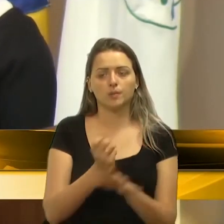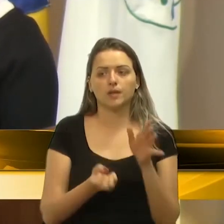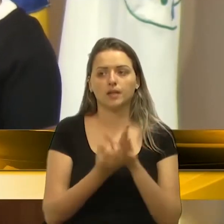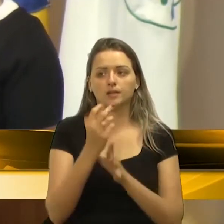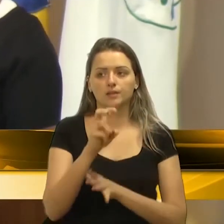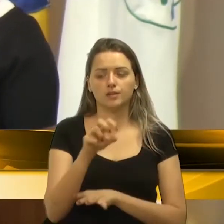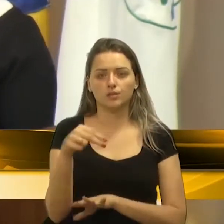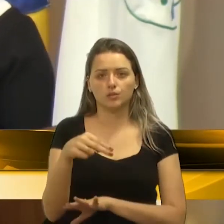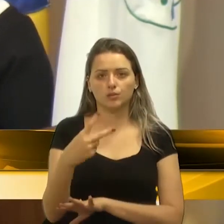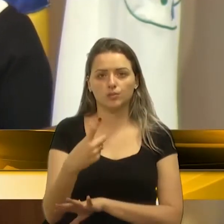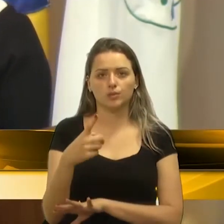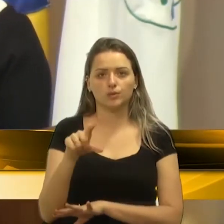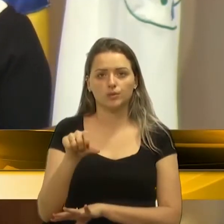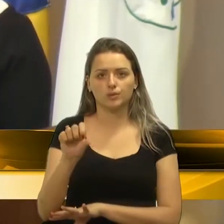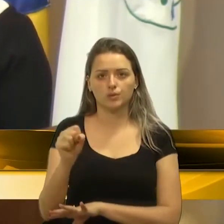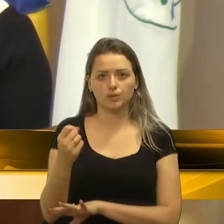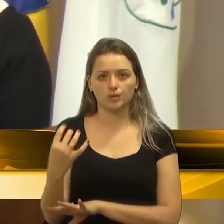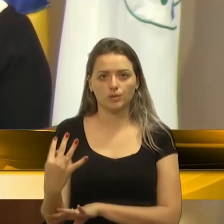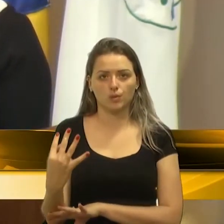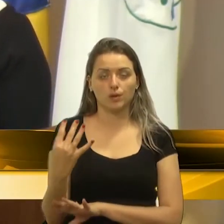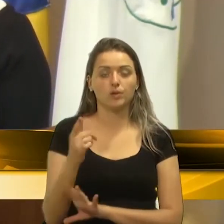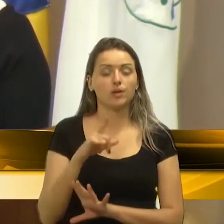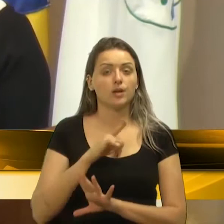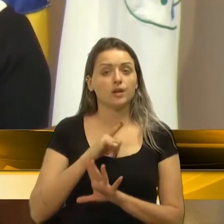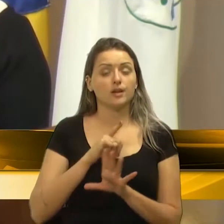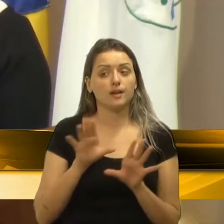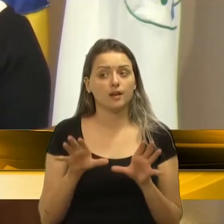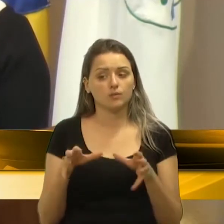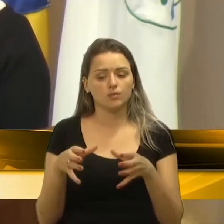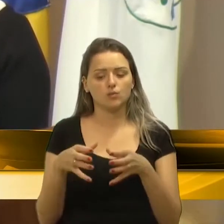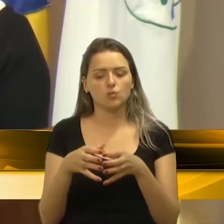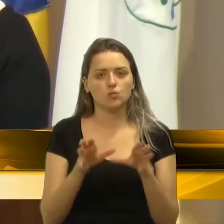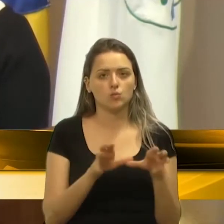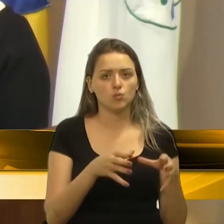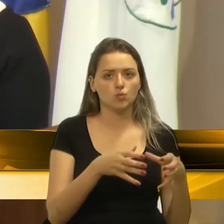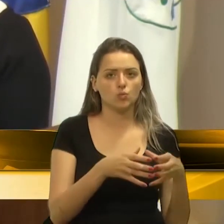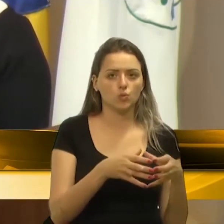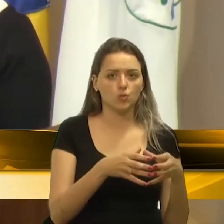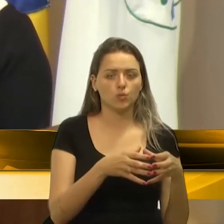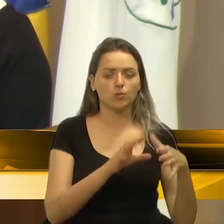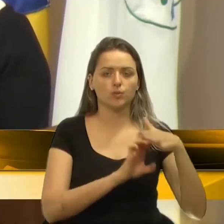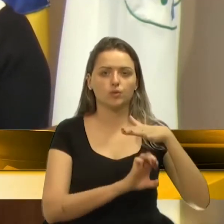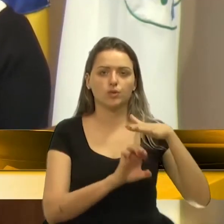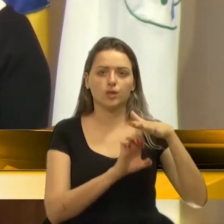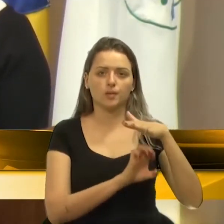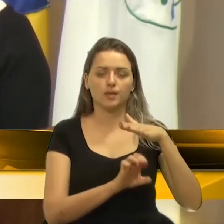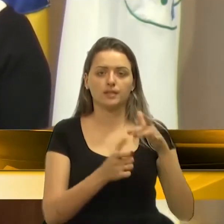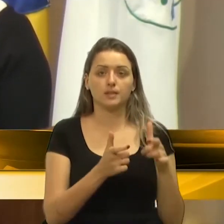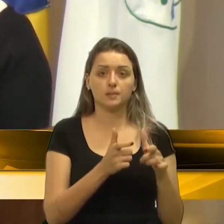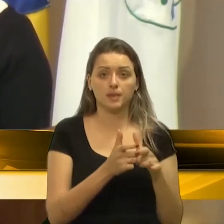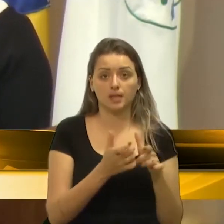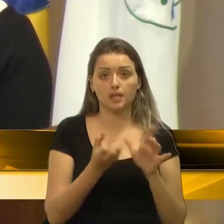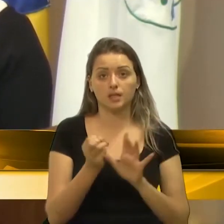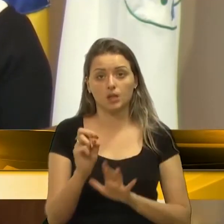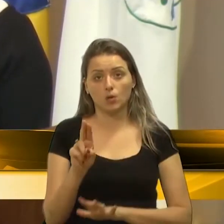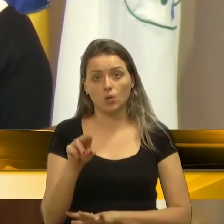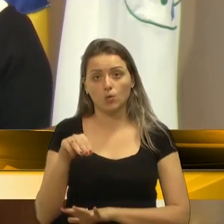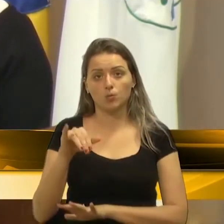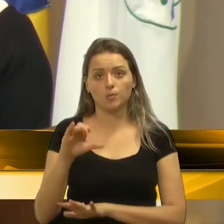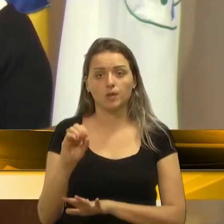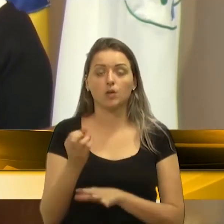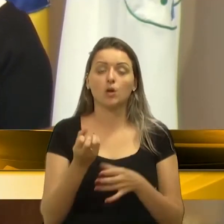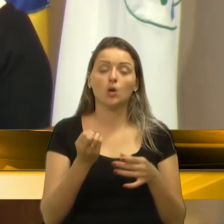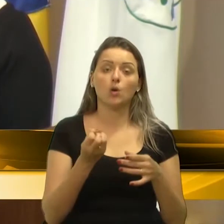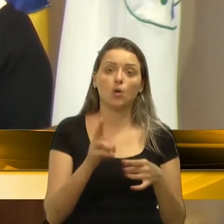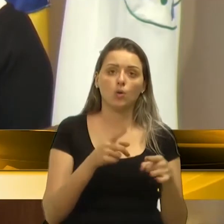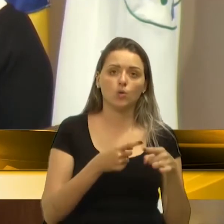de 1984, com o intuito de reunir pequenas e microempresas, estejam elas sob forma de